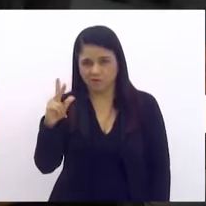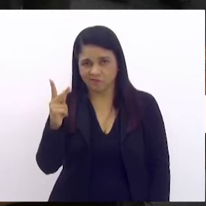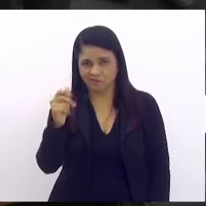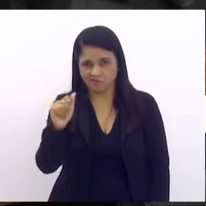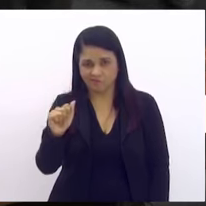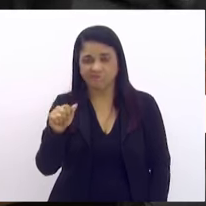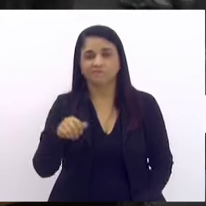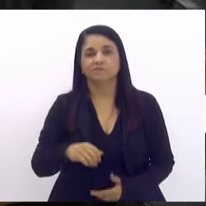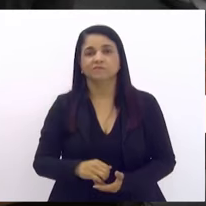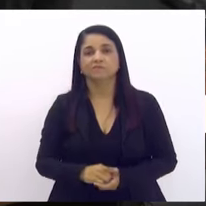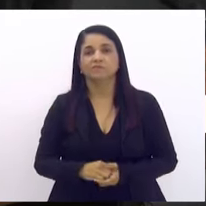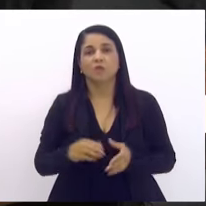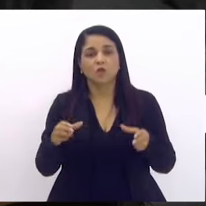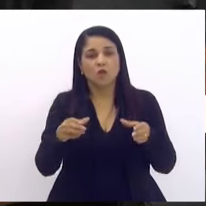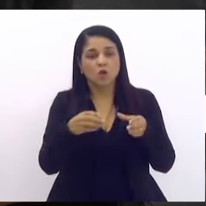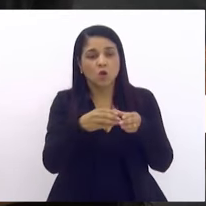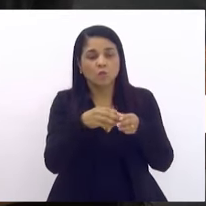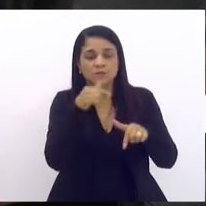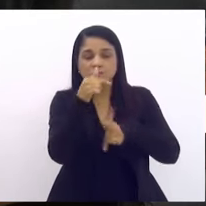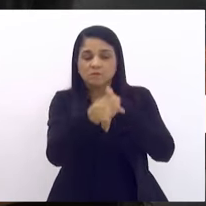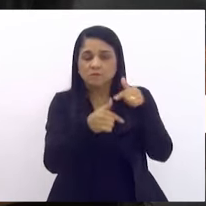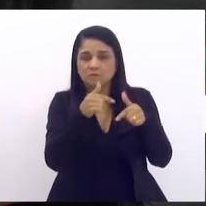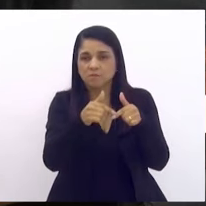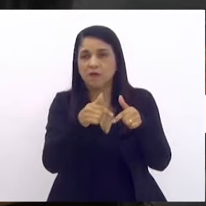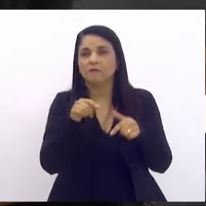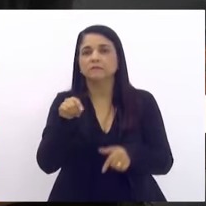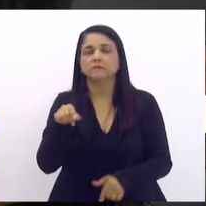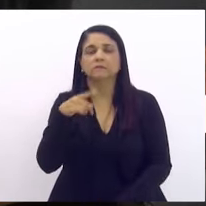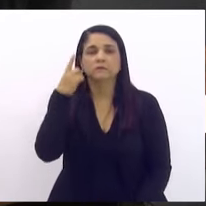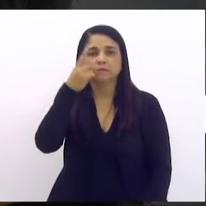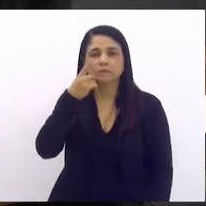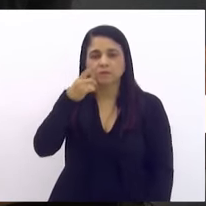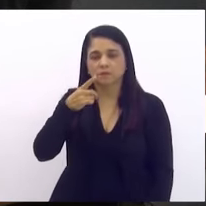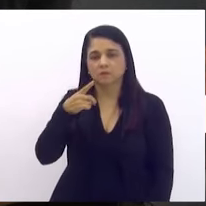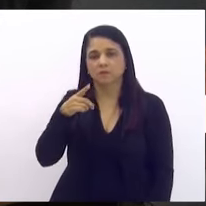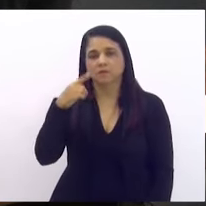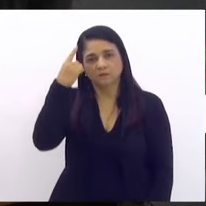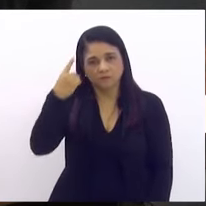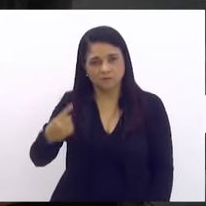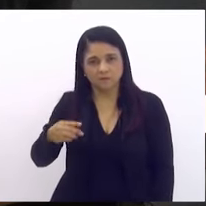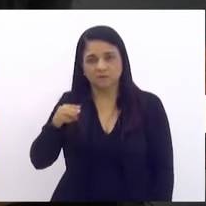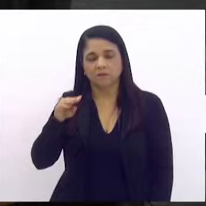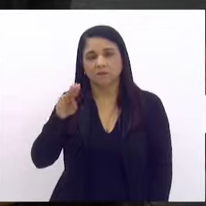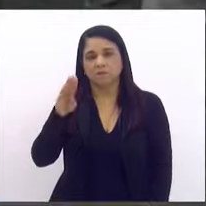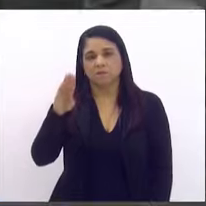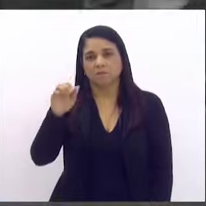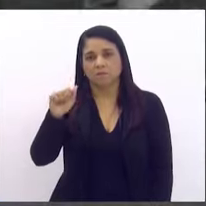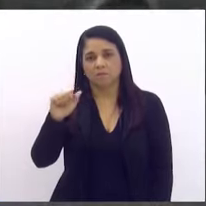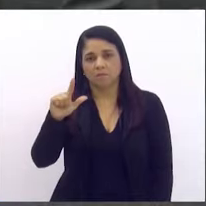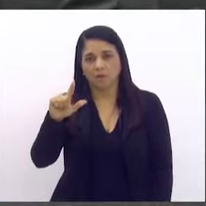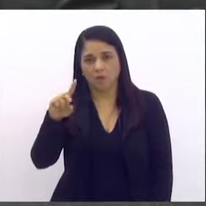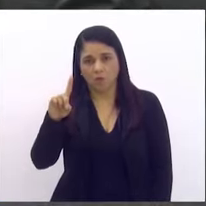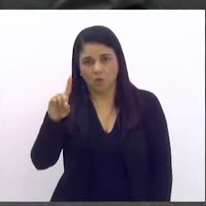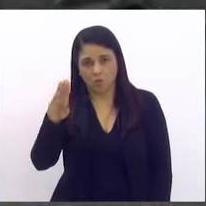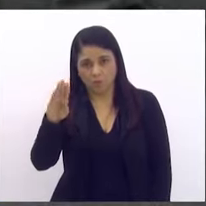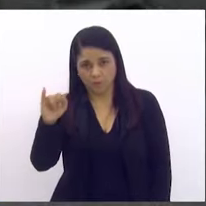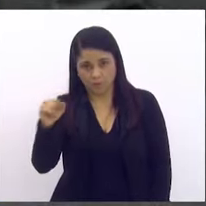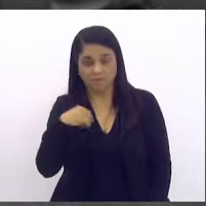Rocha comissão de trabalho deputada Dan parecer favorável quer